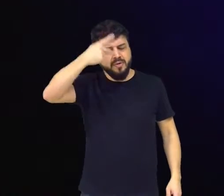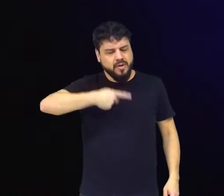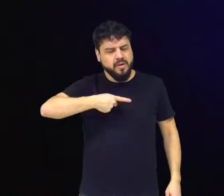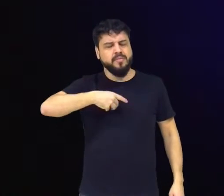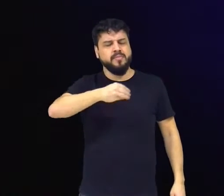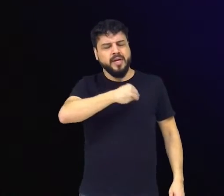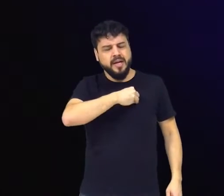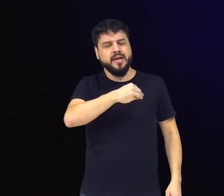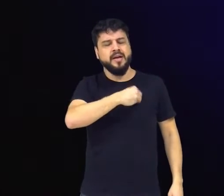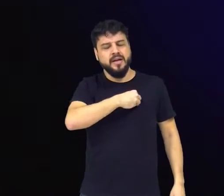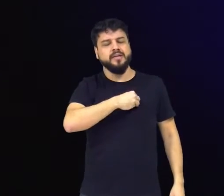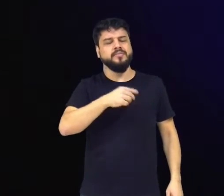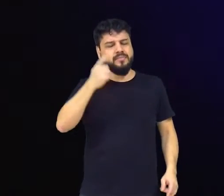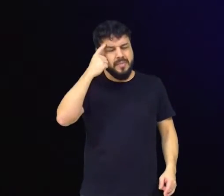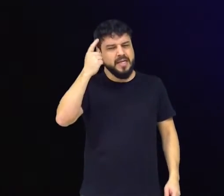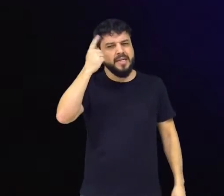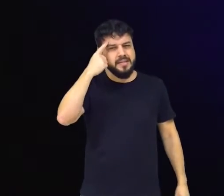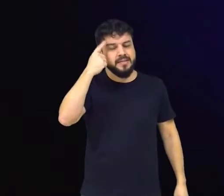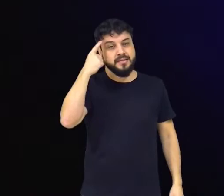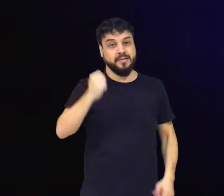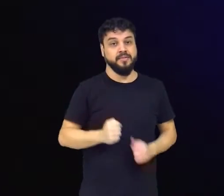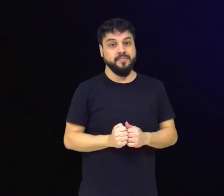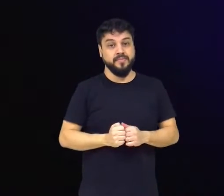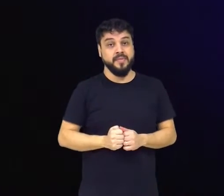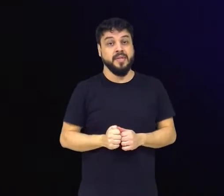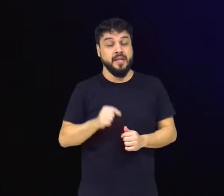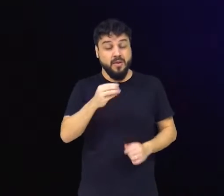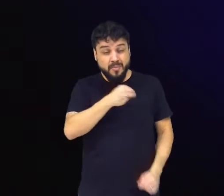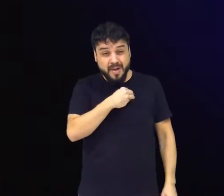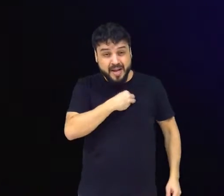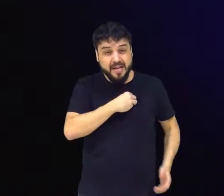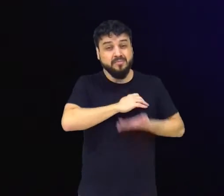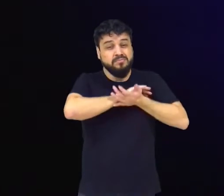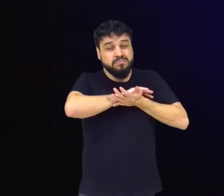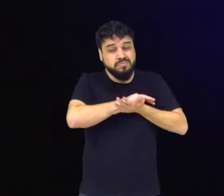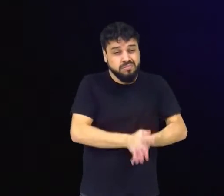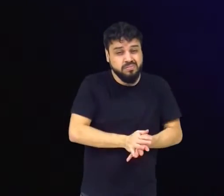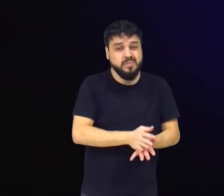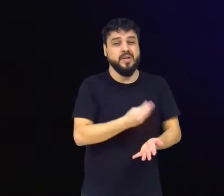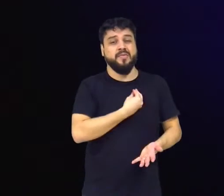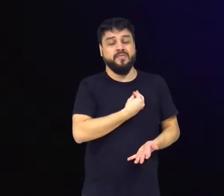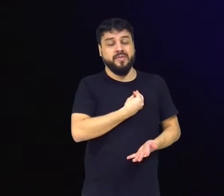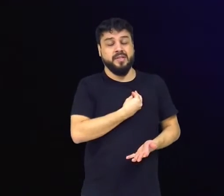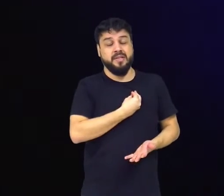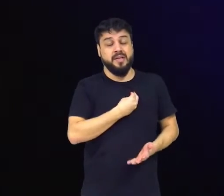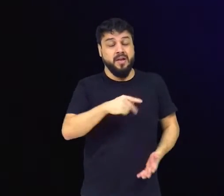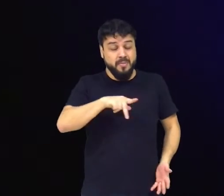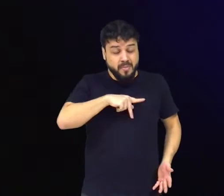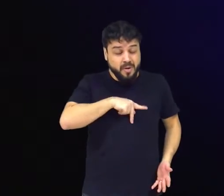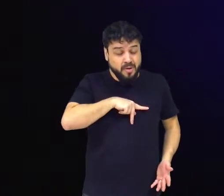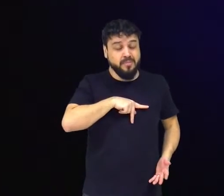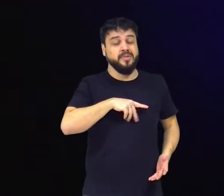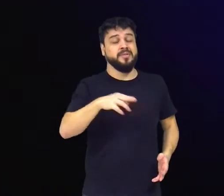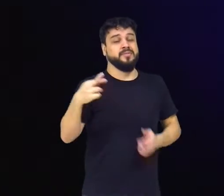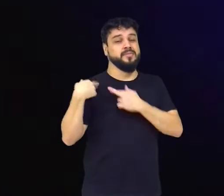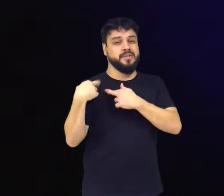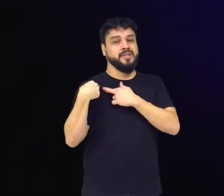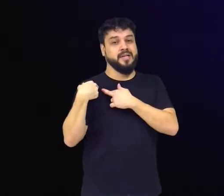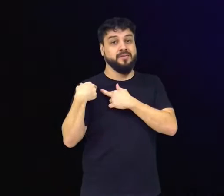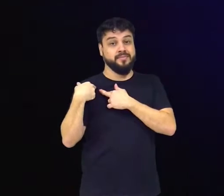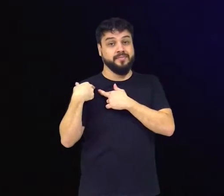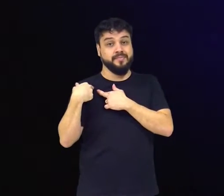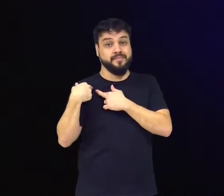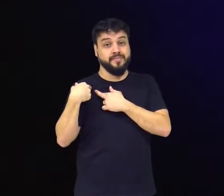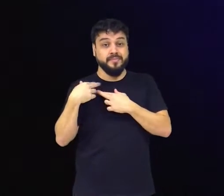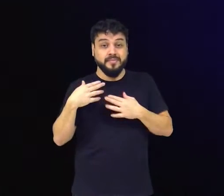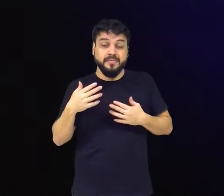nossas calamidades. A devastação em nossas vidas está na nossa conta, ou seja, a culpa é